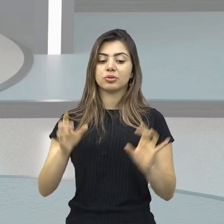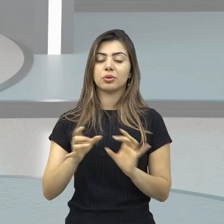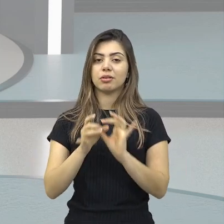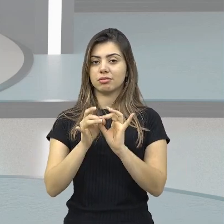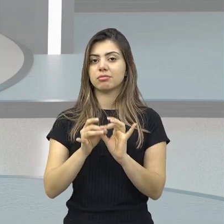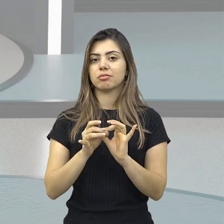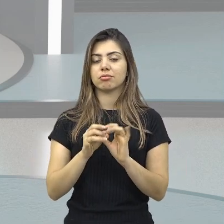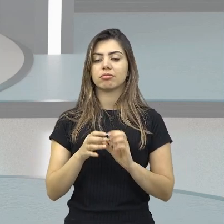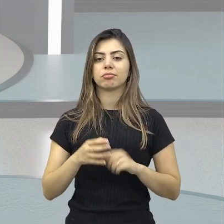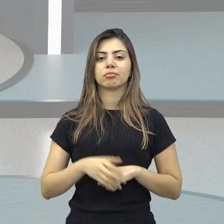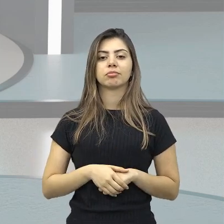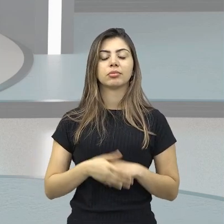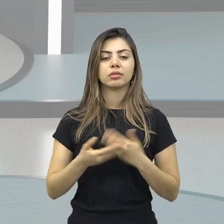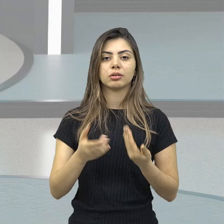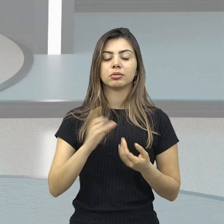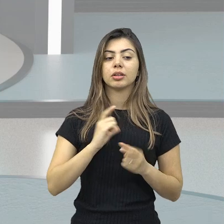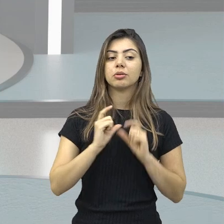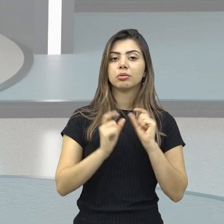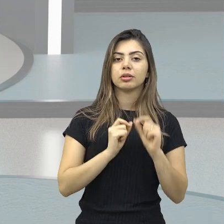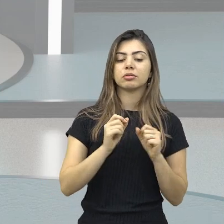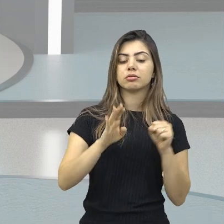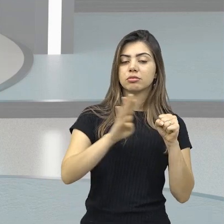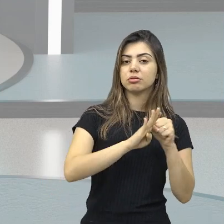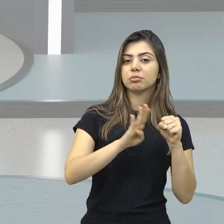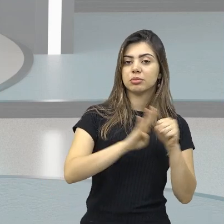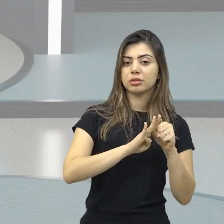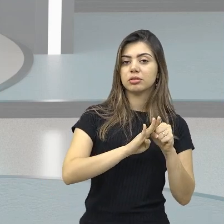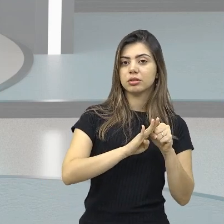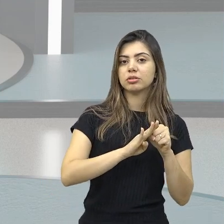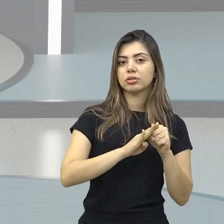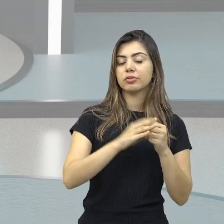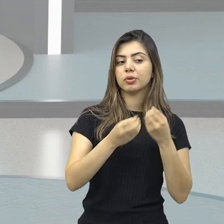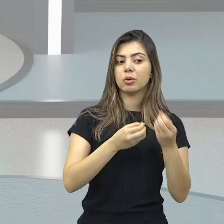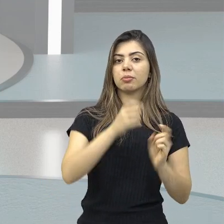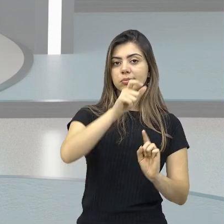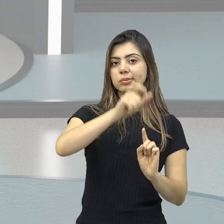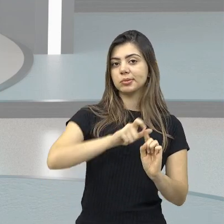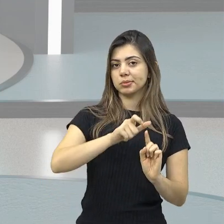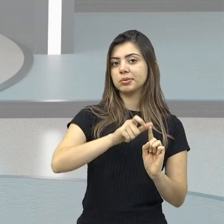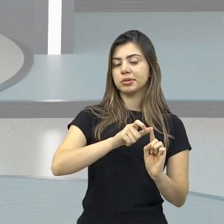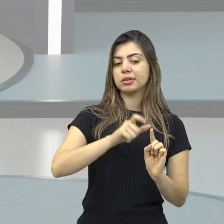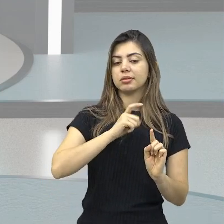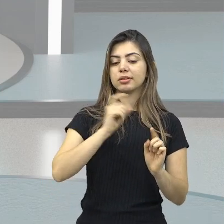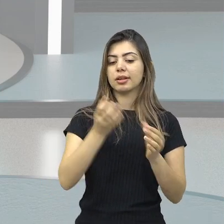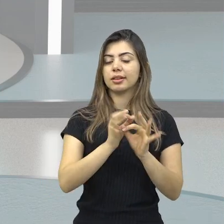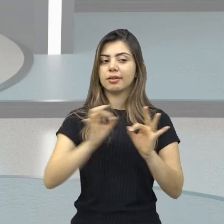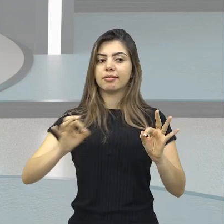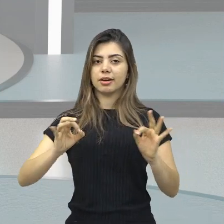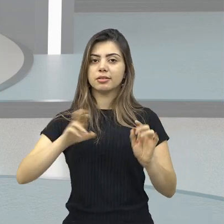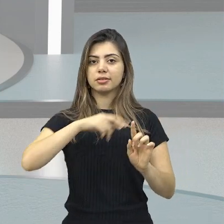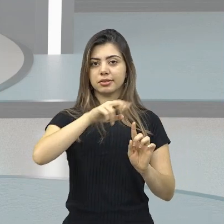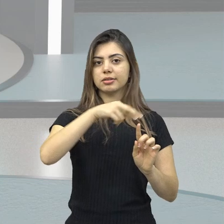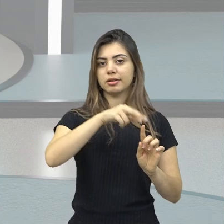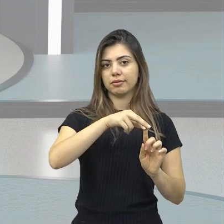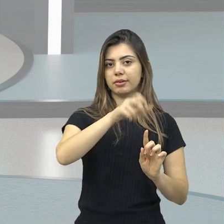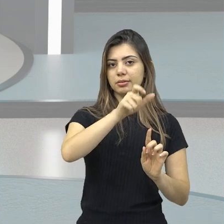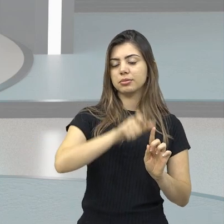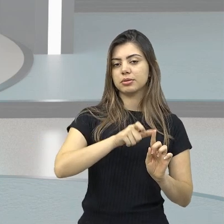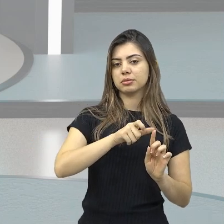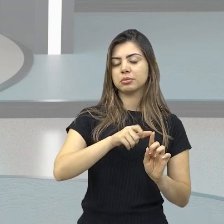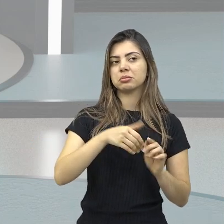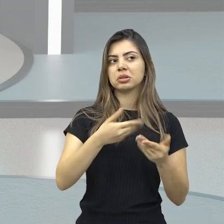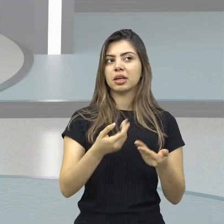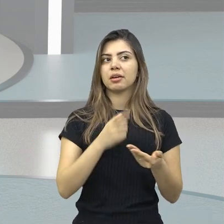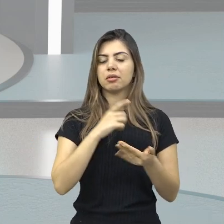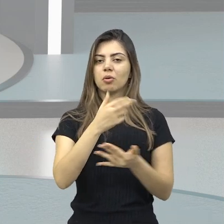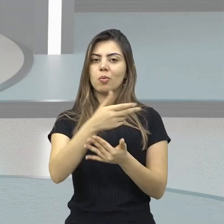ligar um substantivo, que é, via de regra, o sujeito, é de quem eu falo, daquilo que eu falo dentro do contexto, a uma qualidade